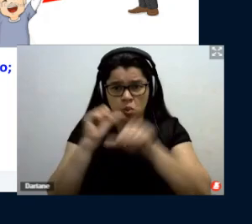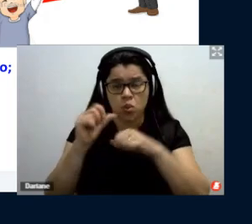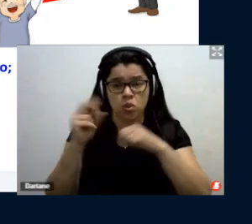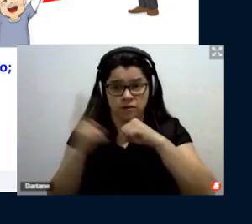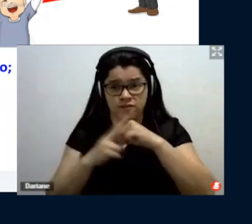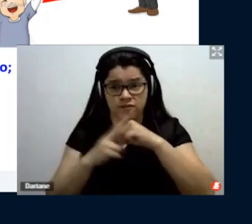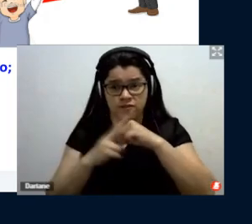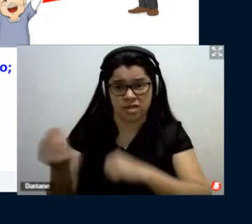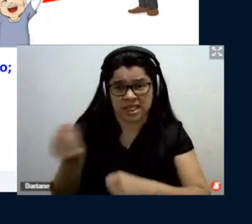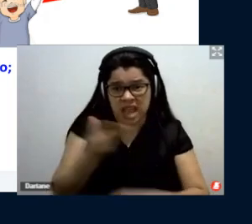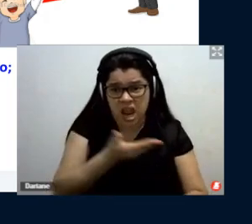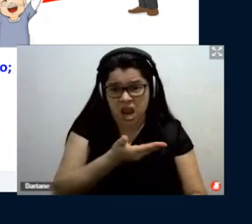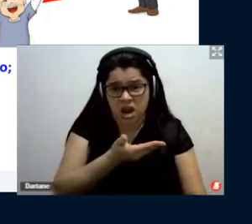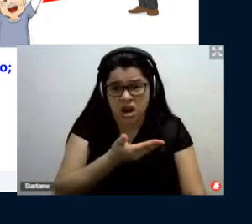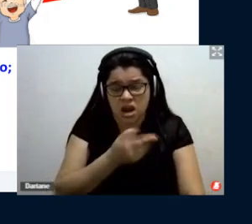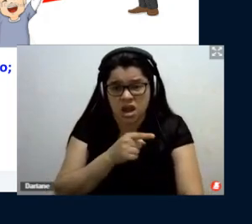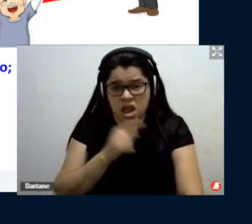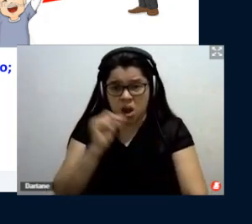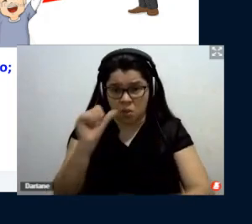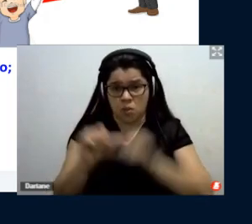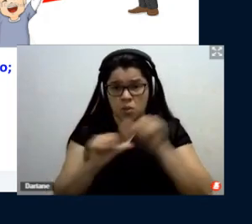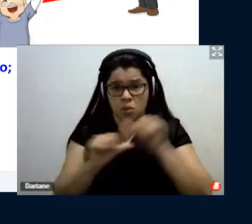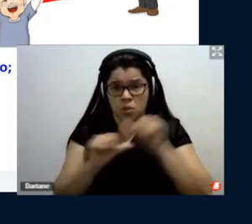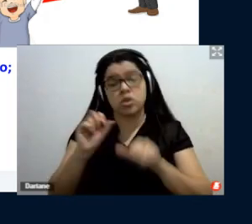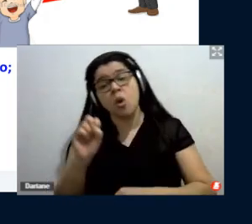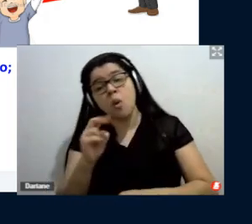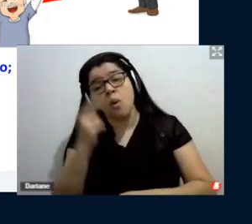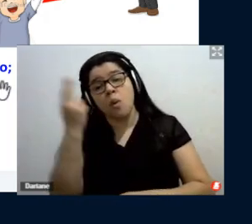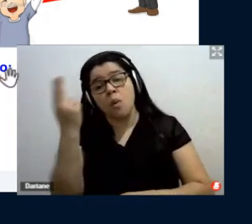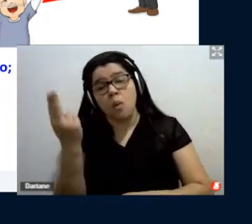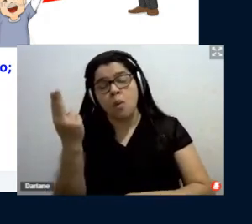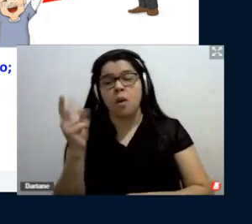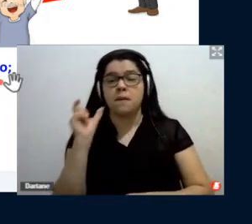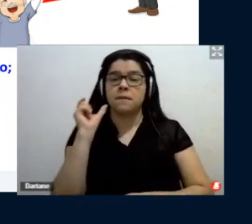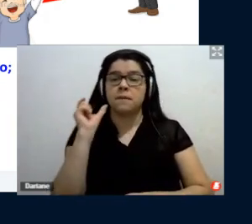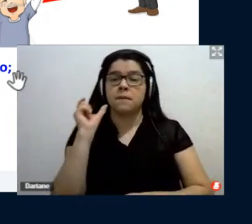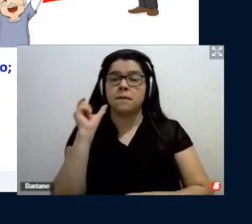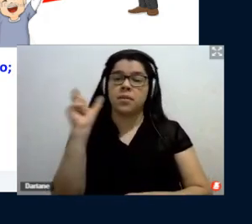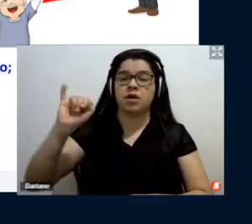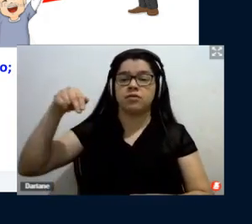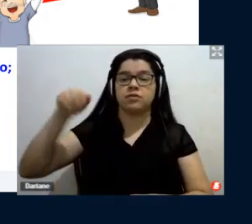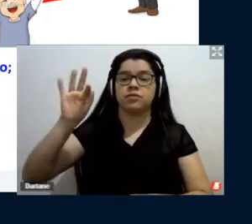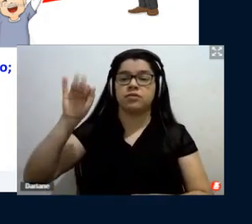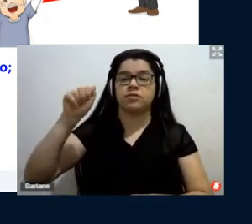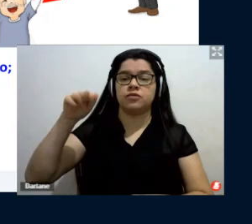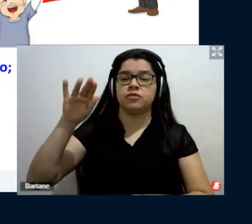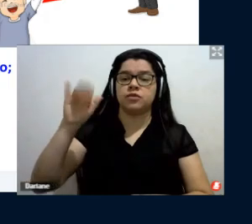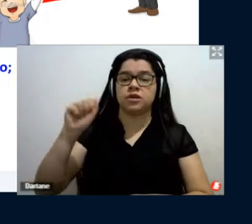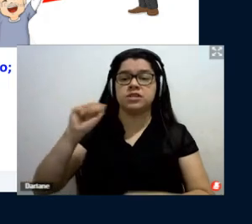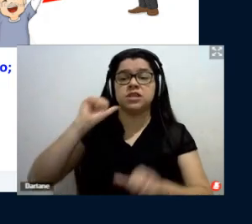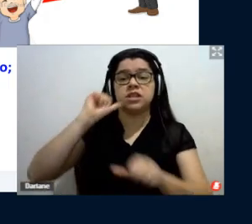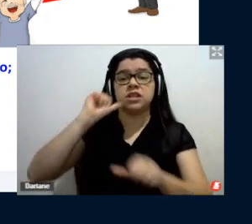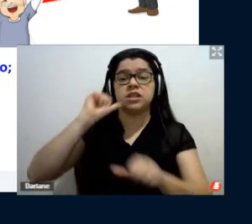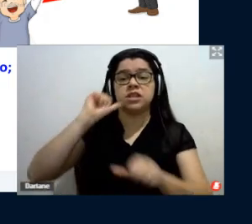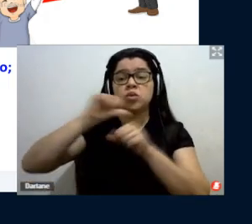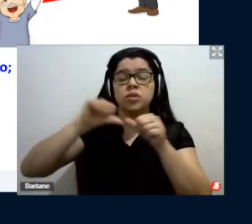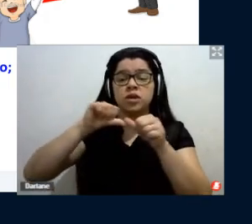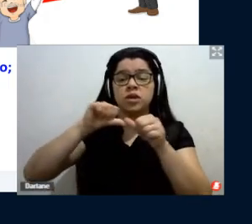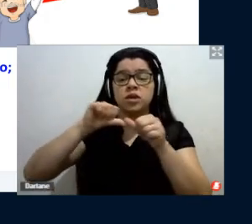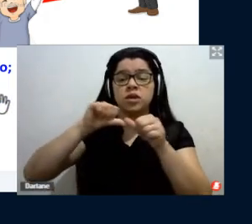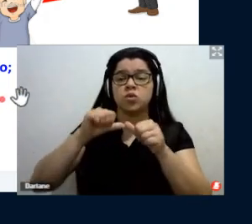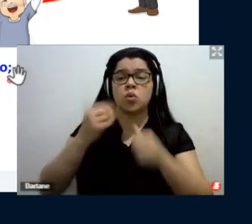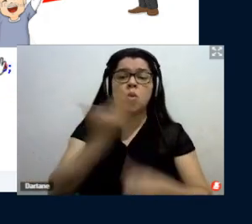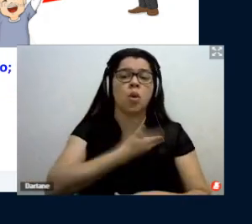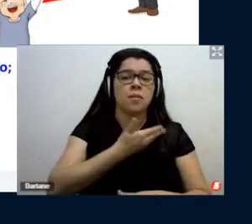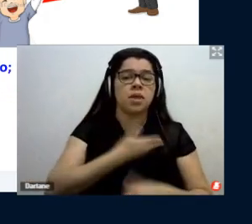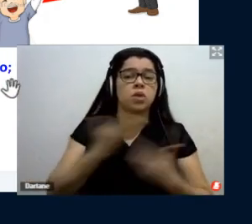dar? Ou de infância está mudando o amigo? Está